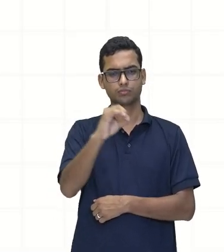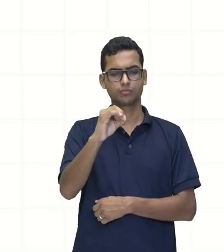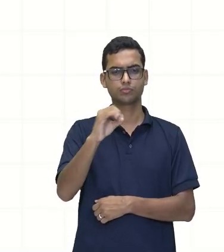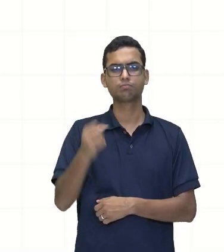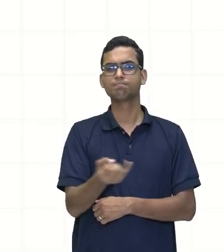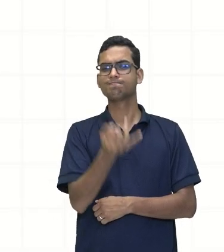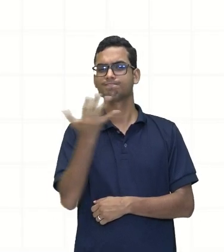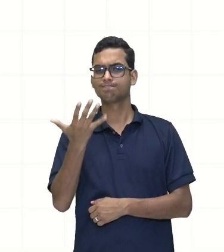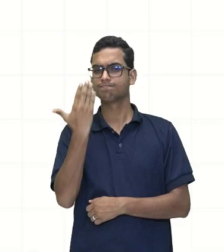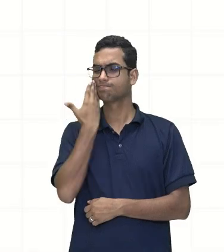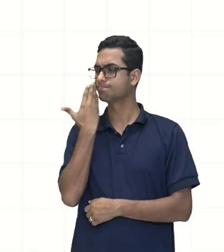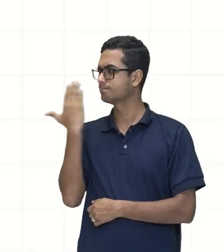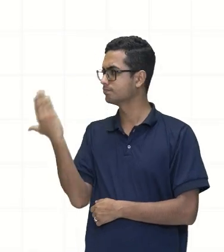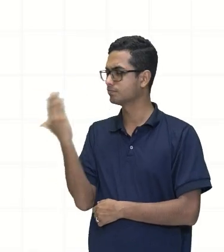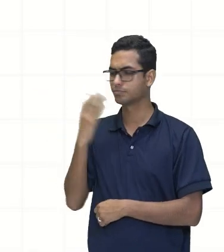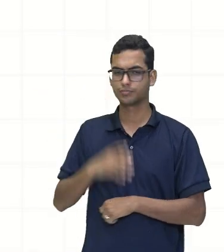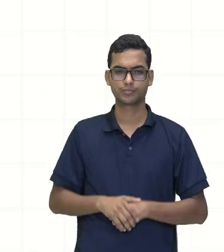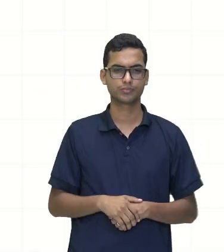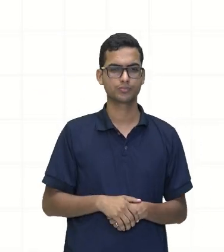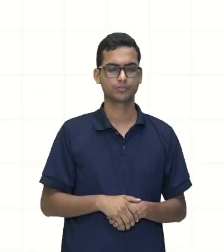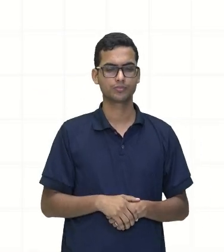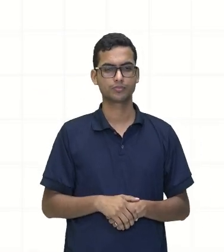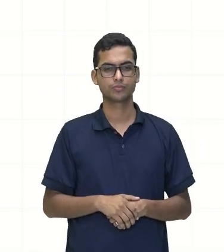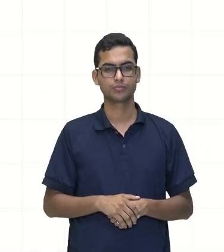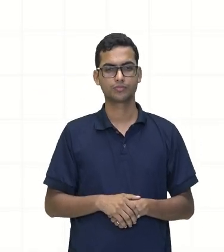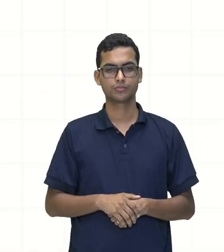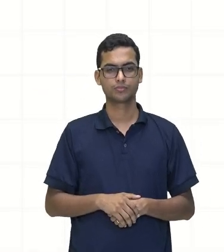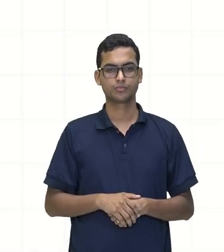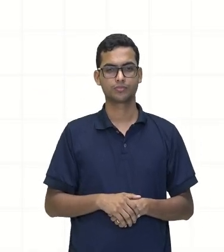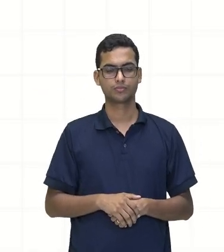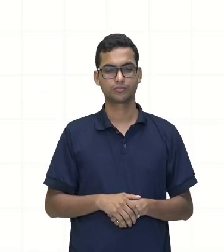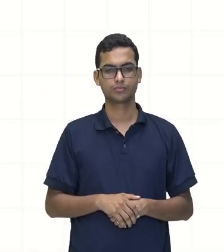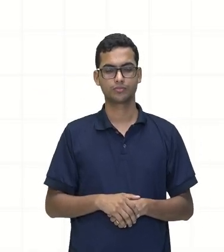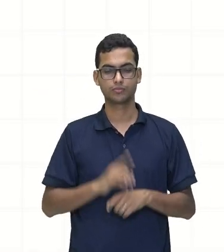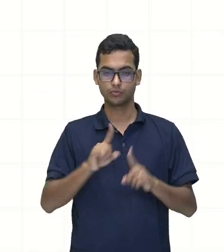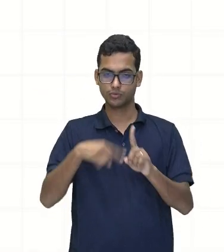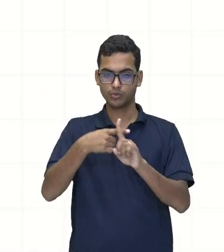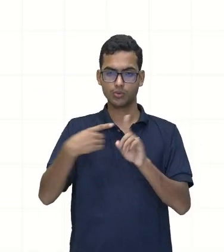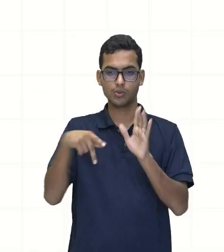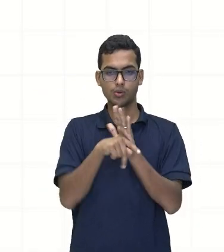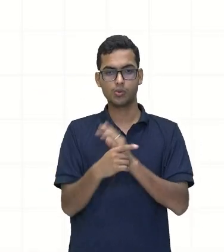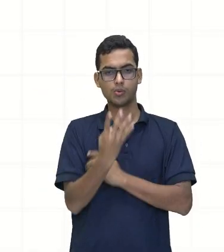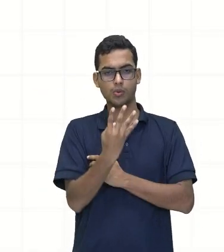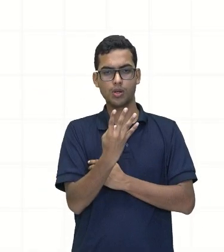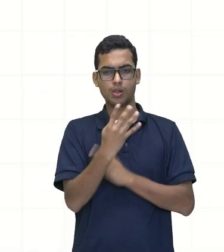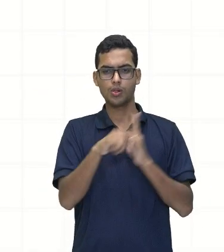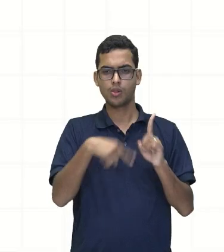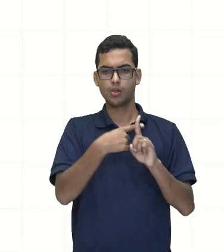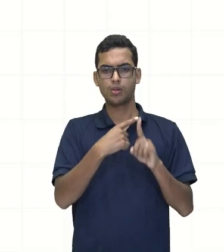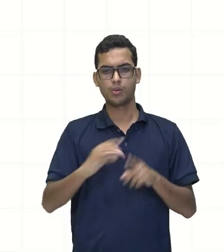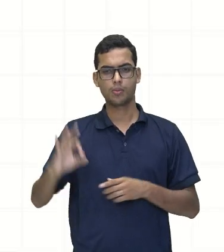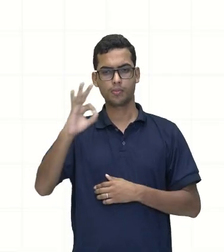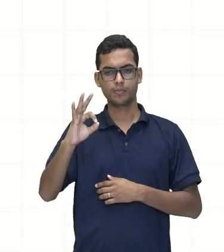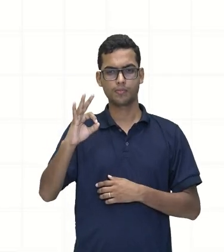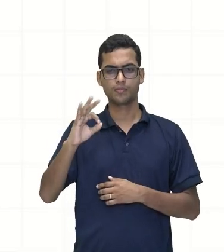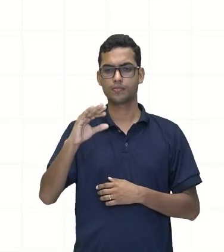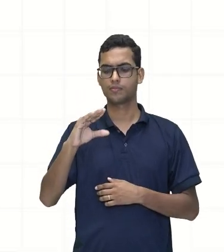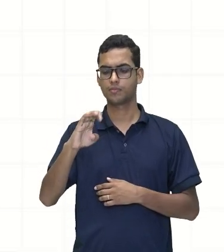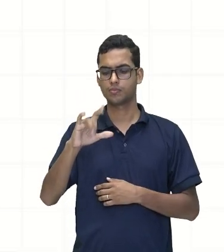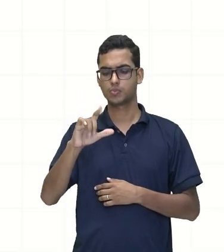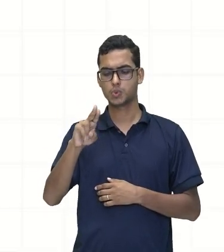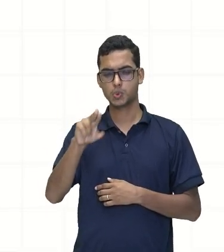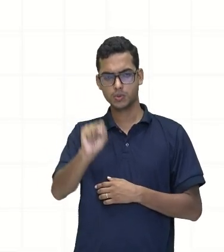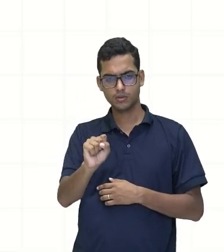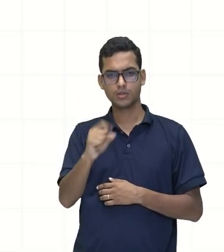resposta aumentou quantos? 4 graus Celsius. Essa aqui